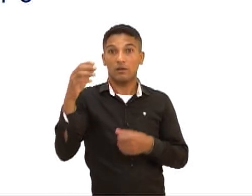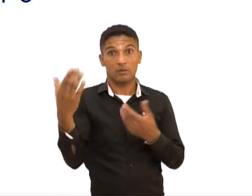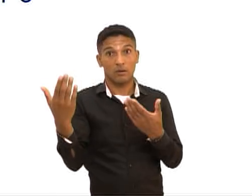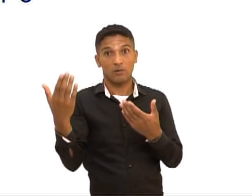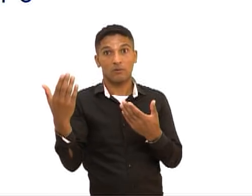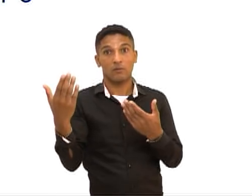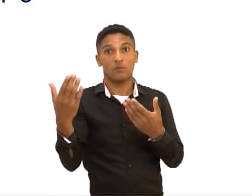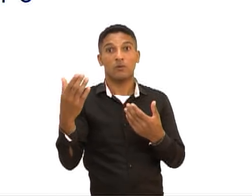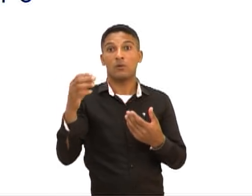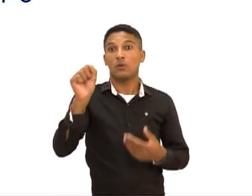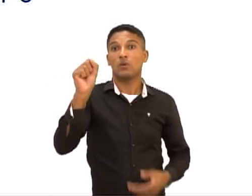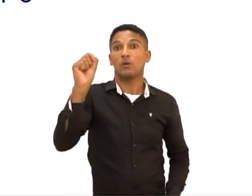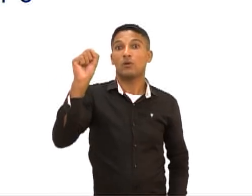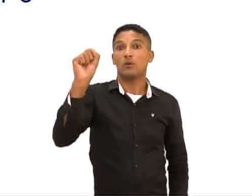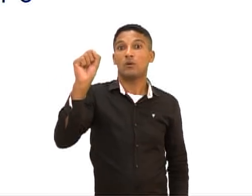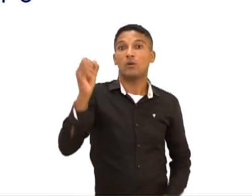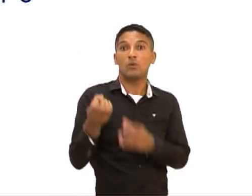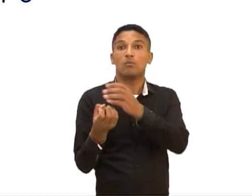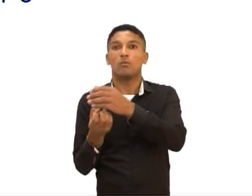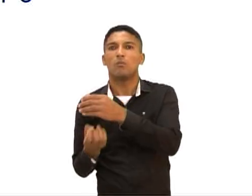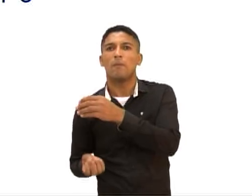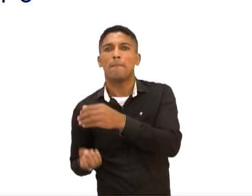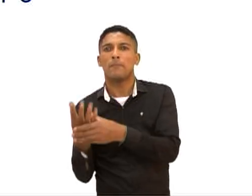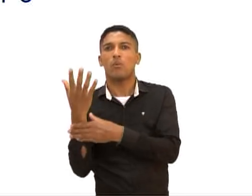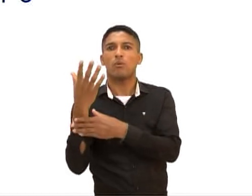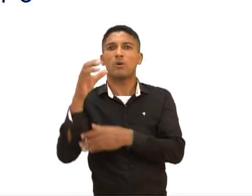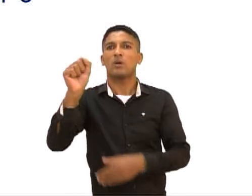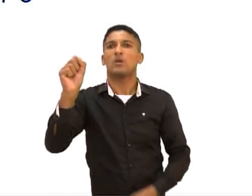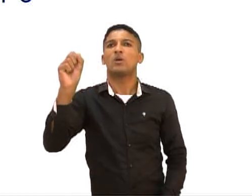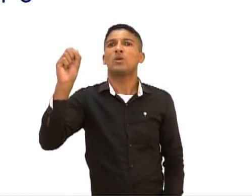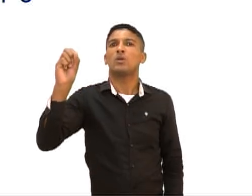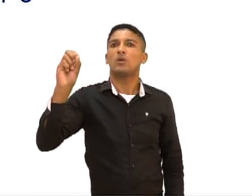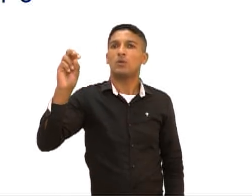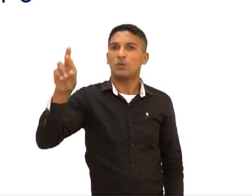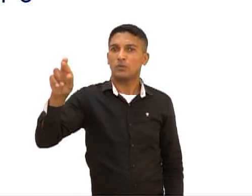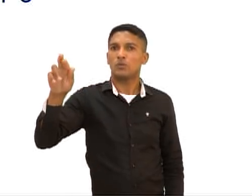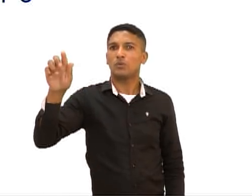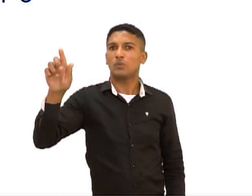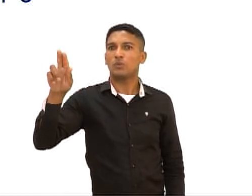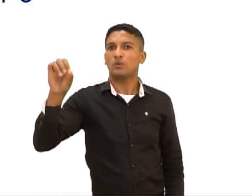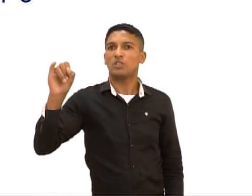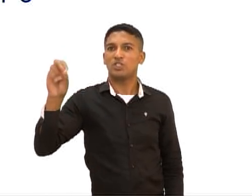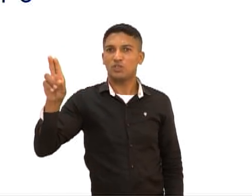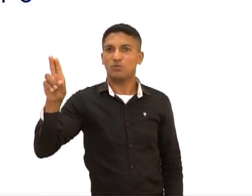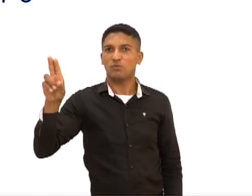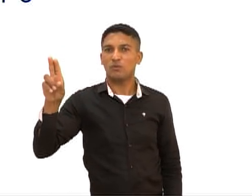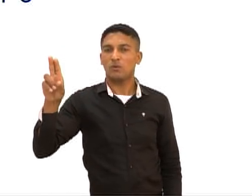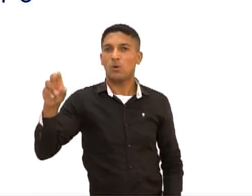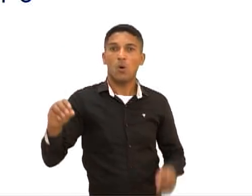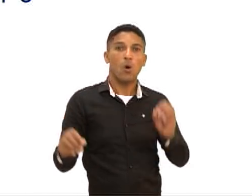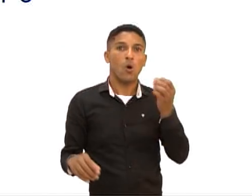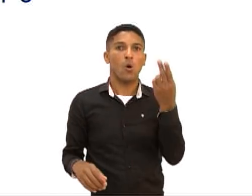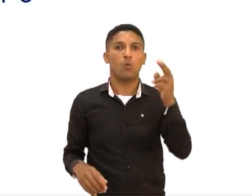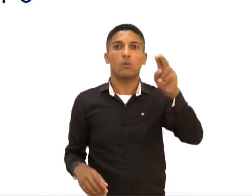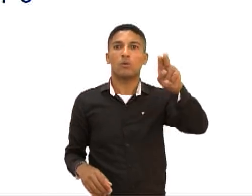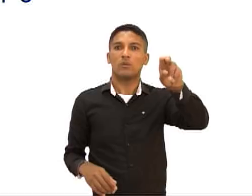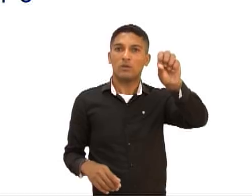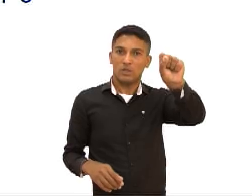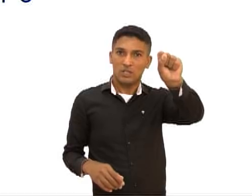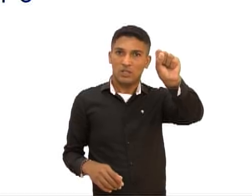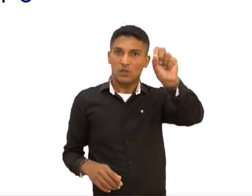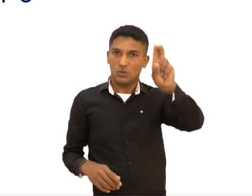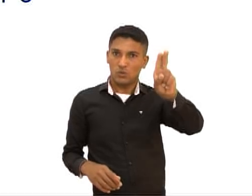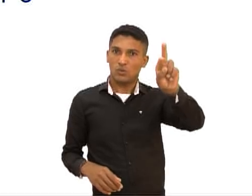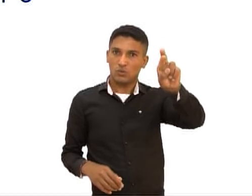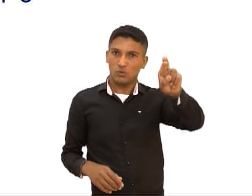qual sujeito? Será que o sujeito é no Brasil ou será que são as primeiras ideias? Então, acertou quem considerou como